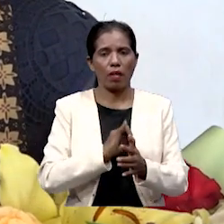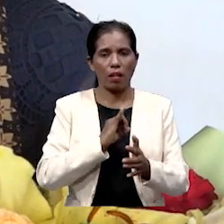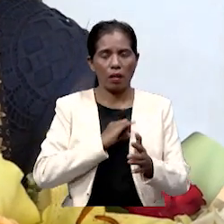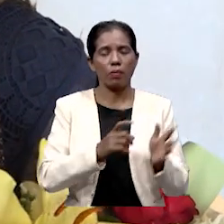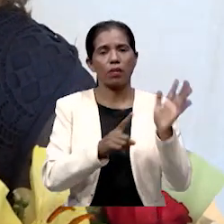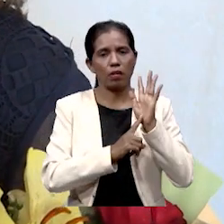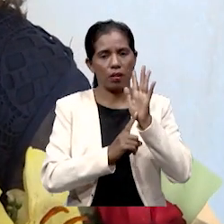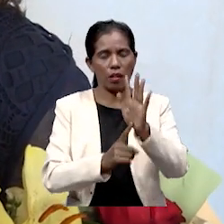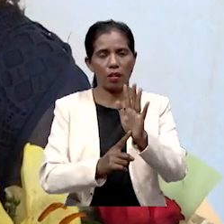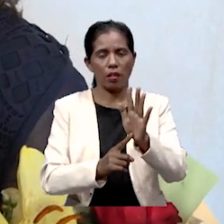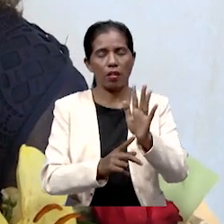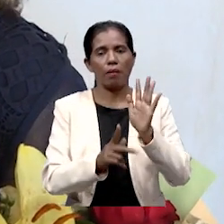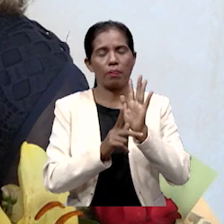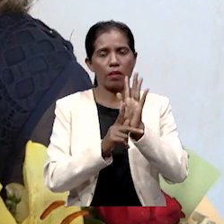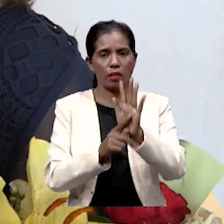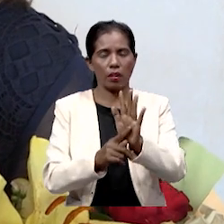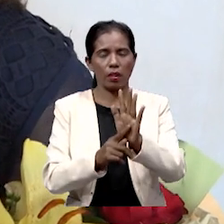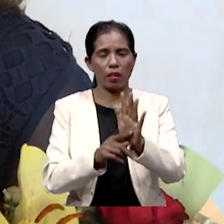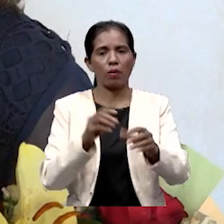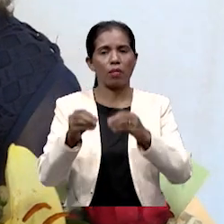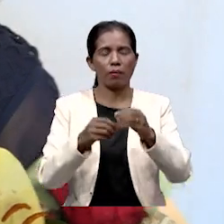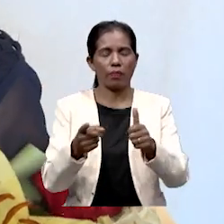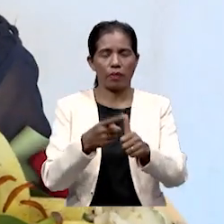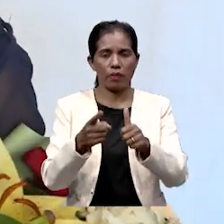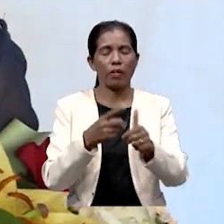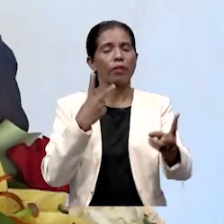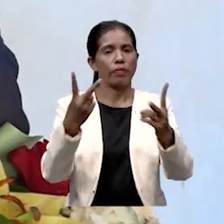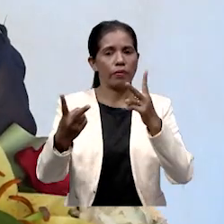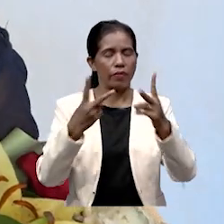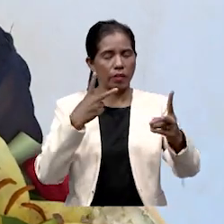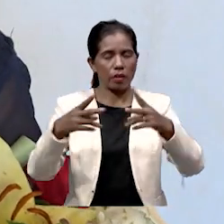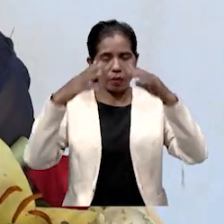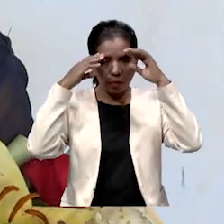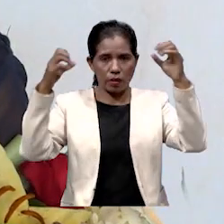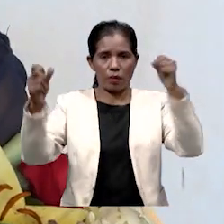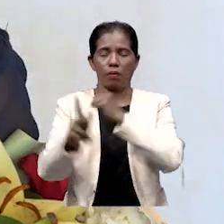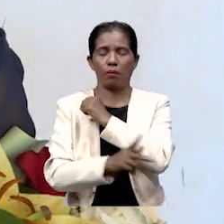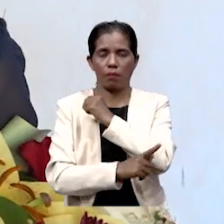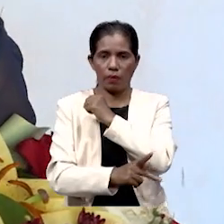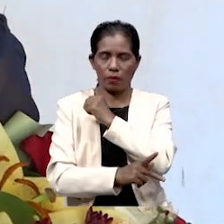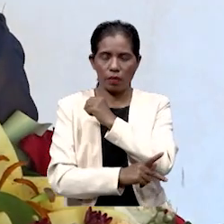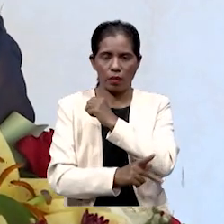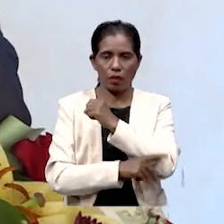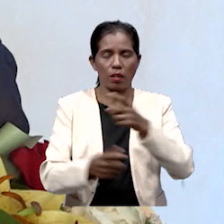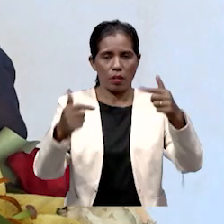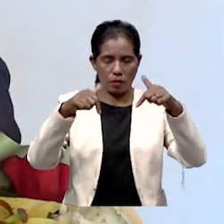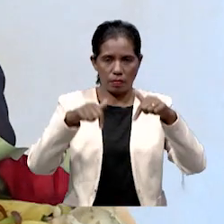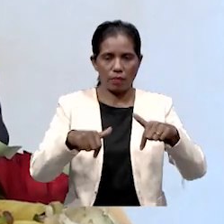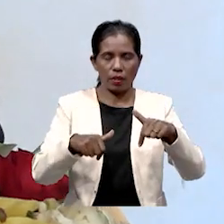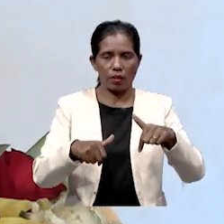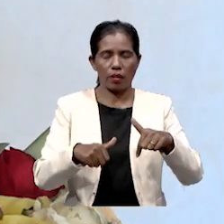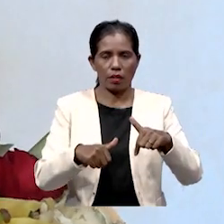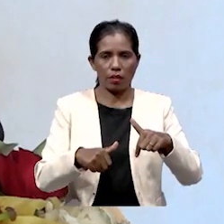Falámos em primeiro lugar sobre a visita do nosso do Presidente de Portugal, que chega muito brevemente para